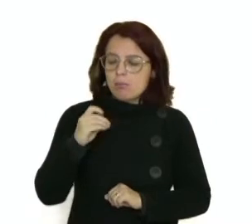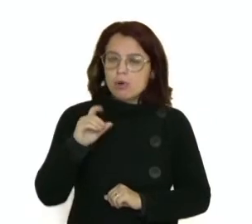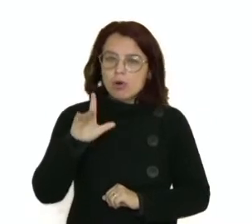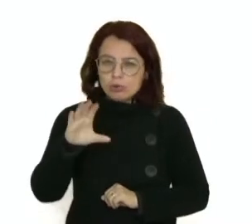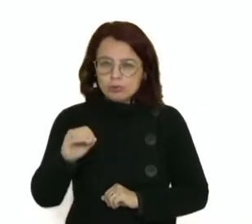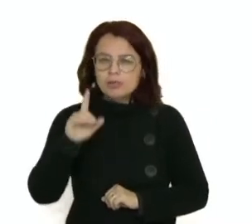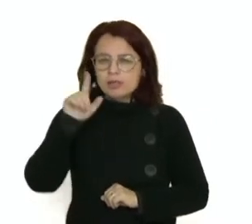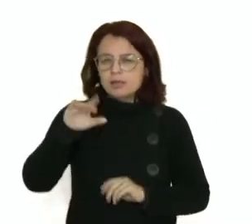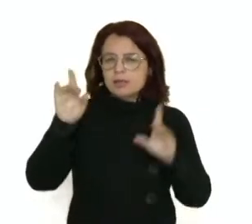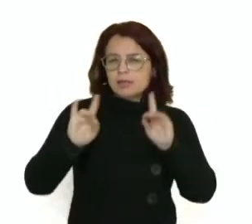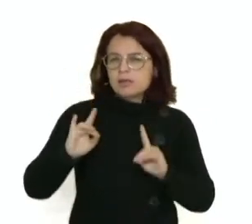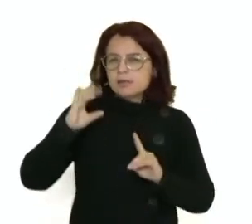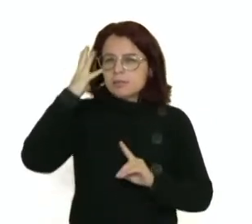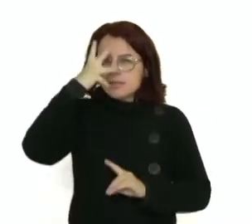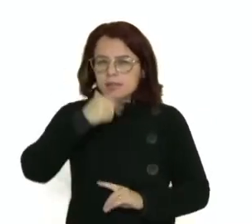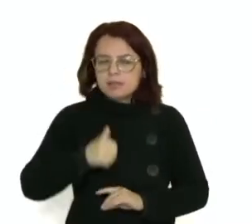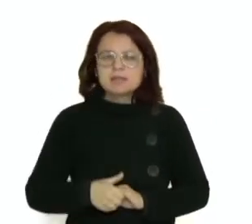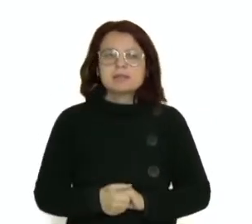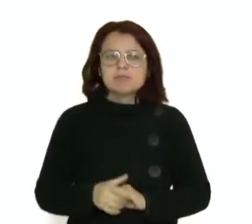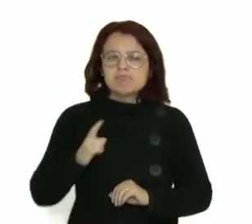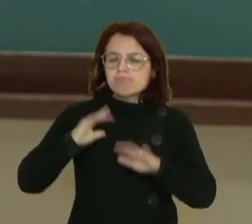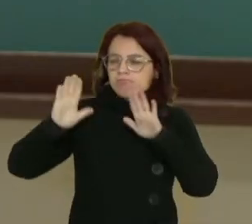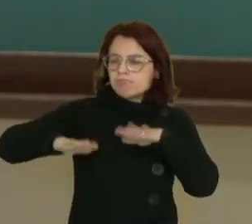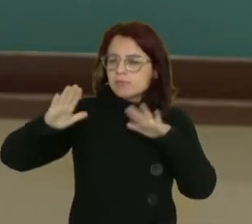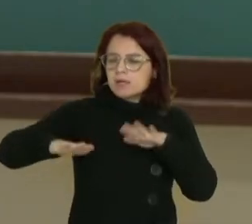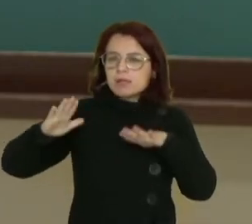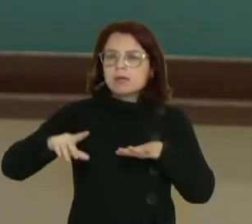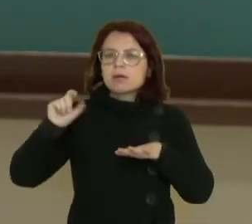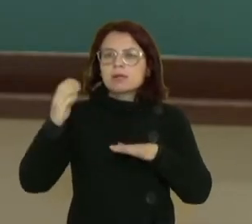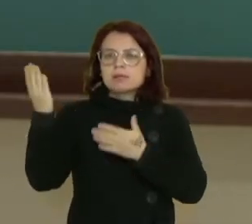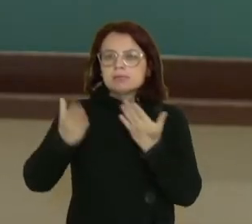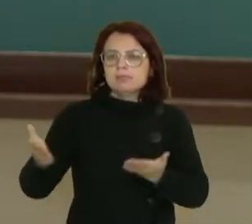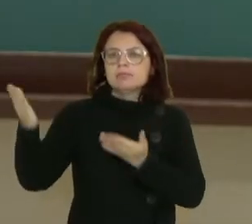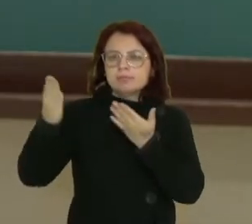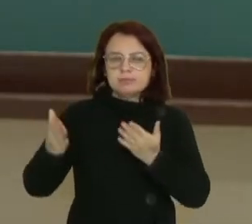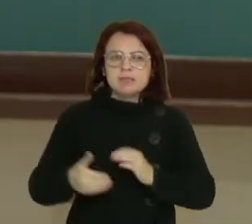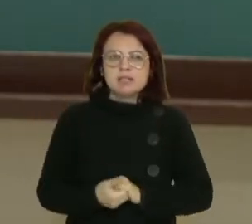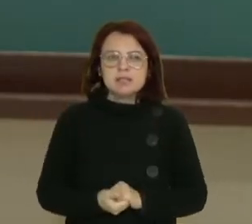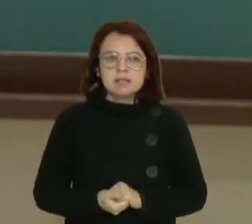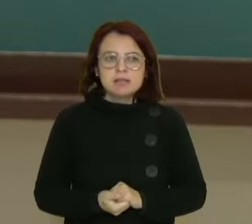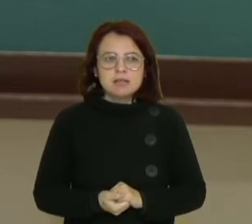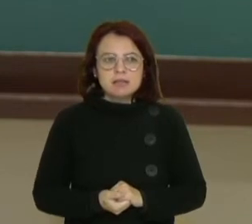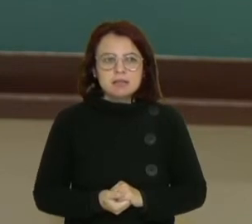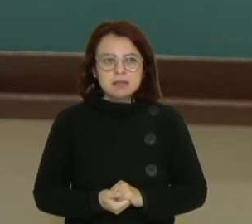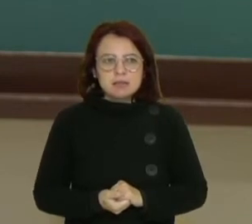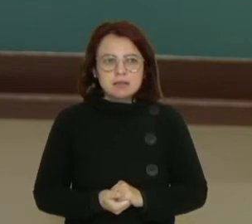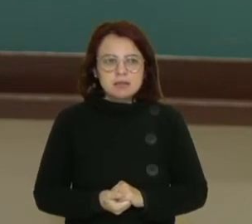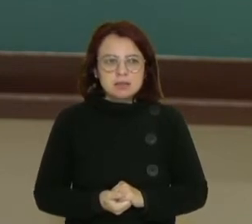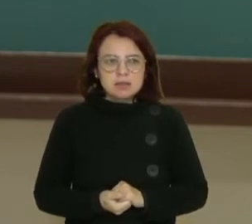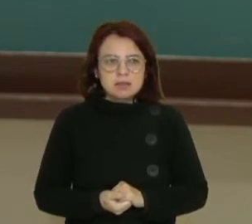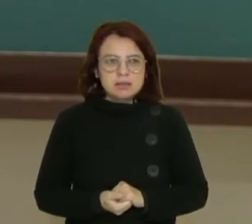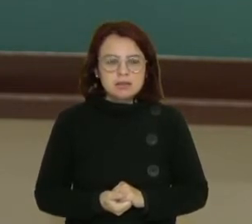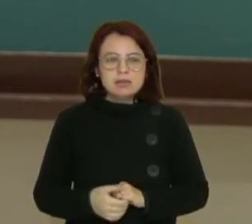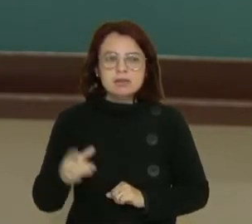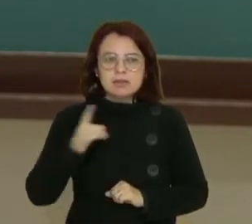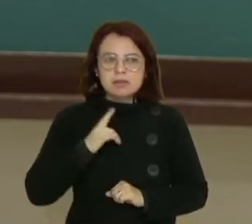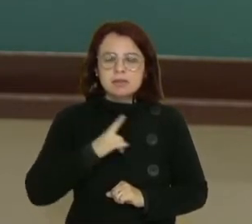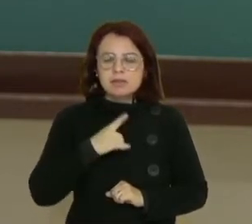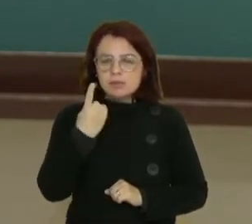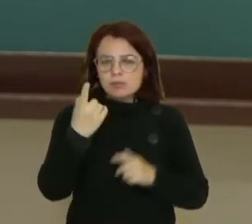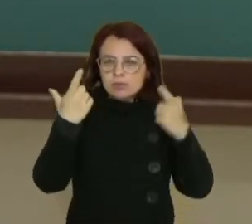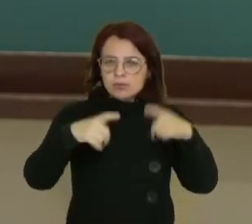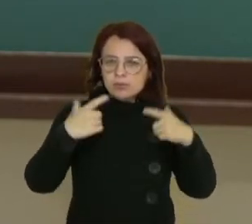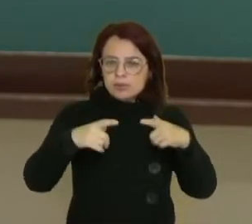da beleza, da arte, venerado, um dos deuses mais venerados. Inclusive tem o templo em Atenas, um templo de